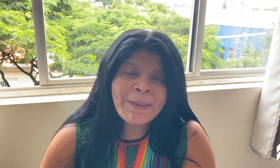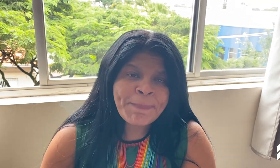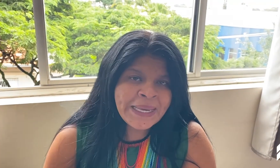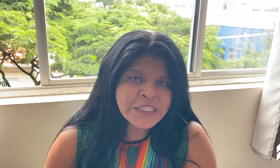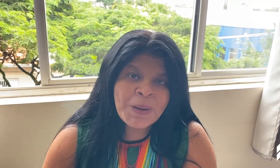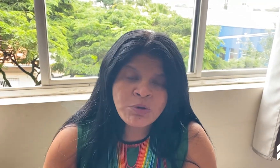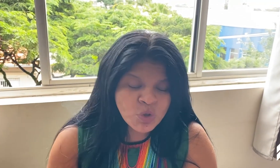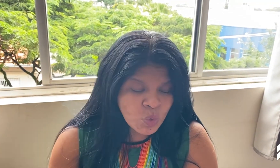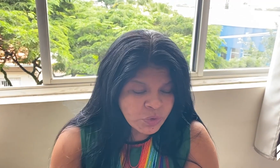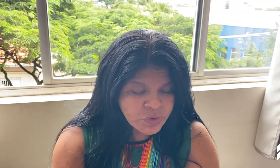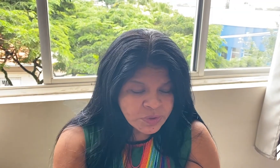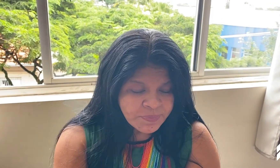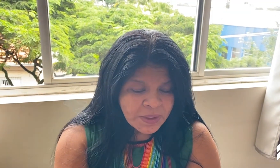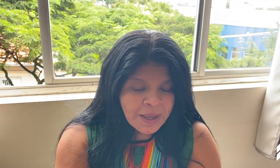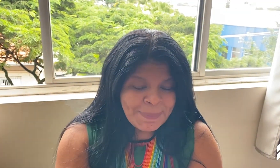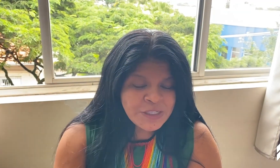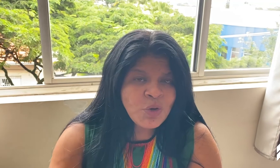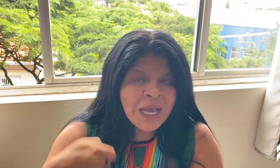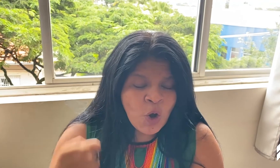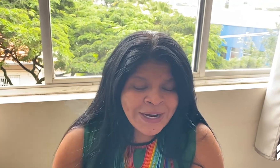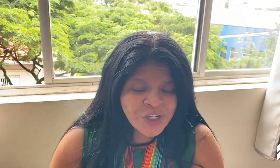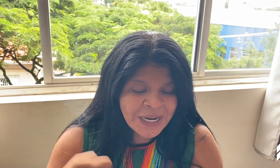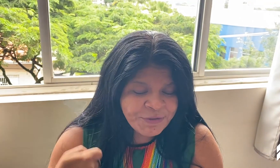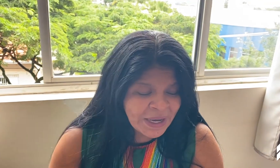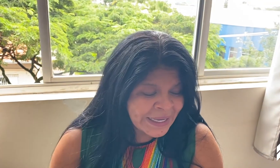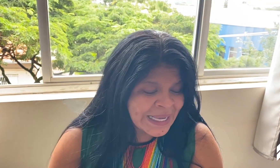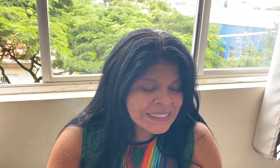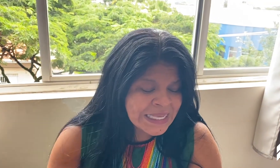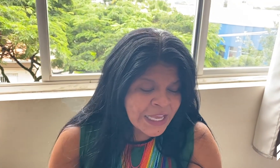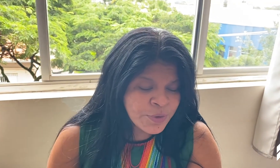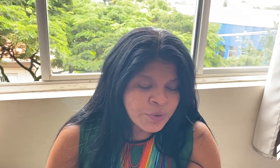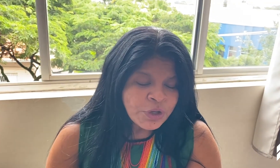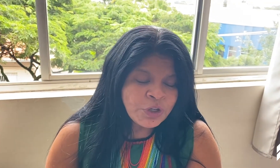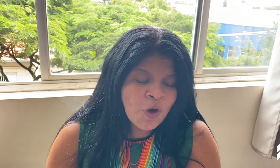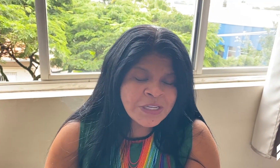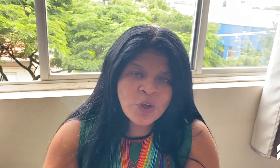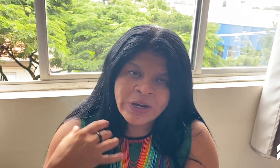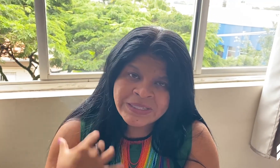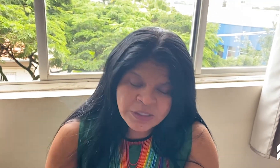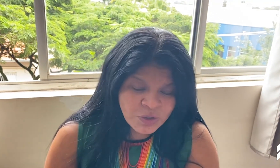olha apenas para os lucros. Passou da hora de levarem a sério